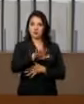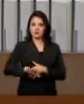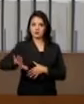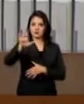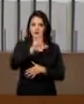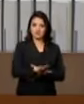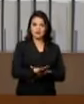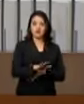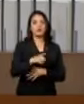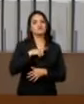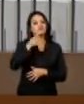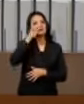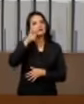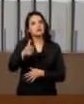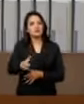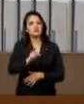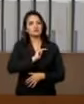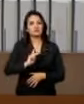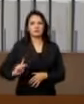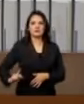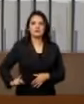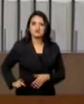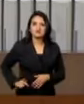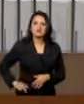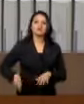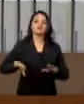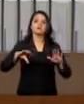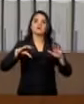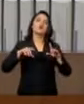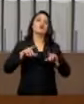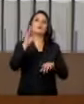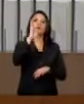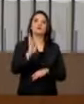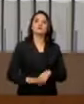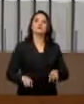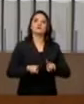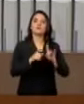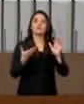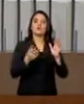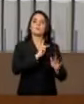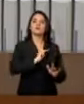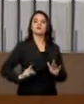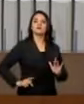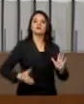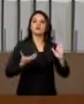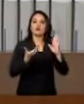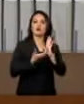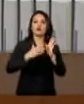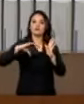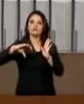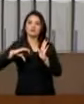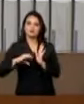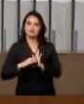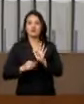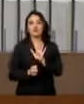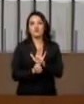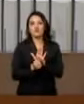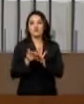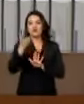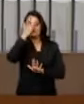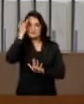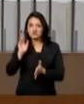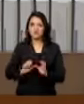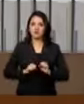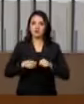Interessado, presidente da República, presidente da Câmara dos Deputados, presidente do Senado Federal. Vários amici curiae inscritos.